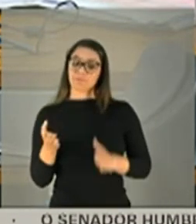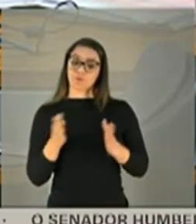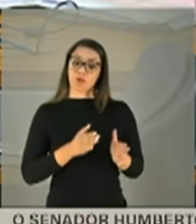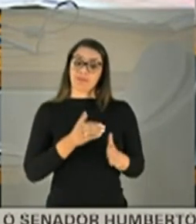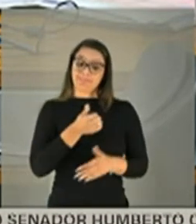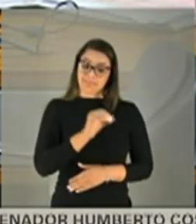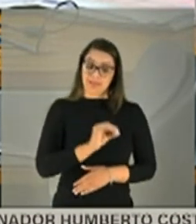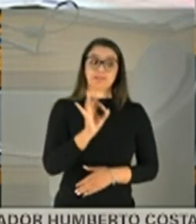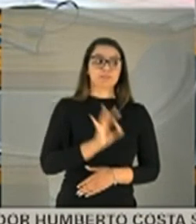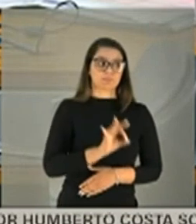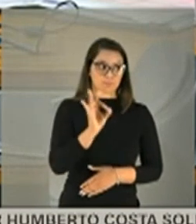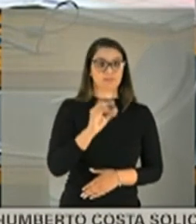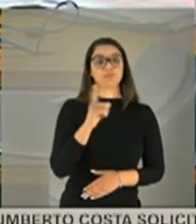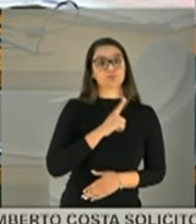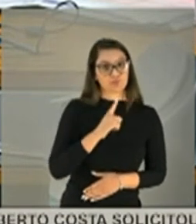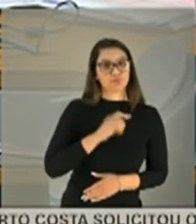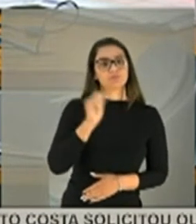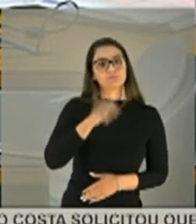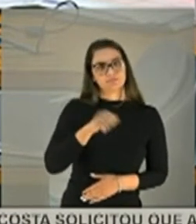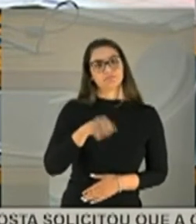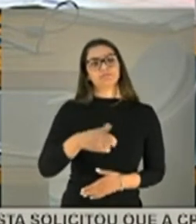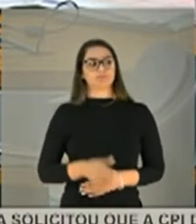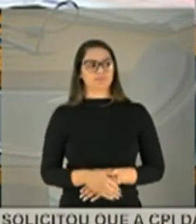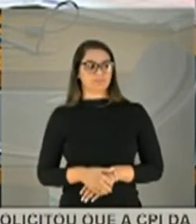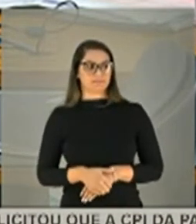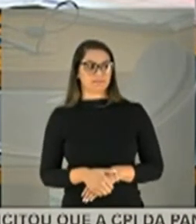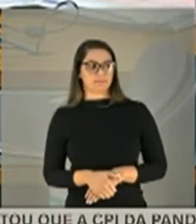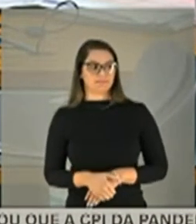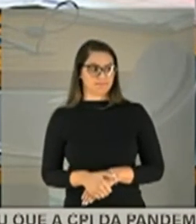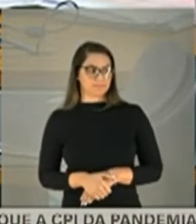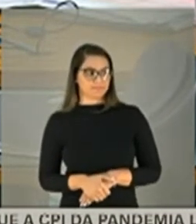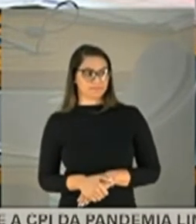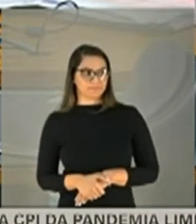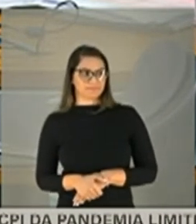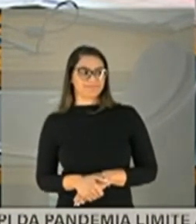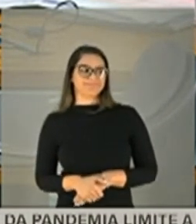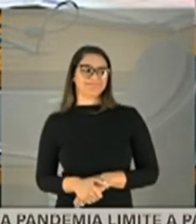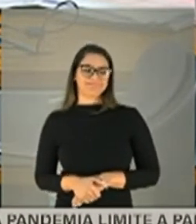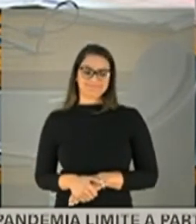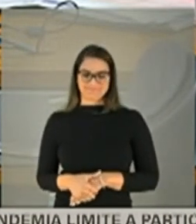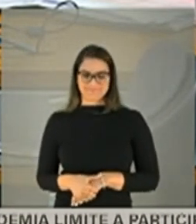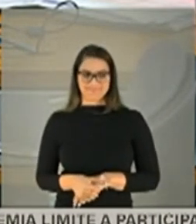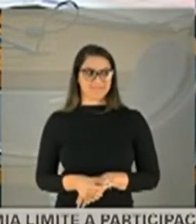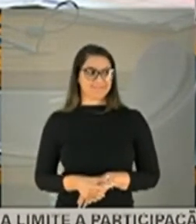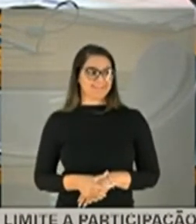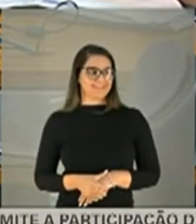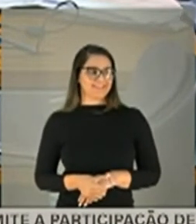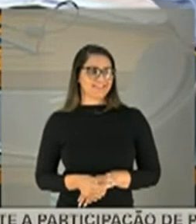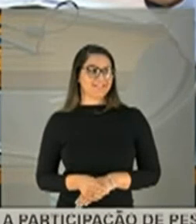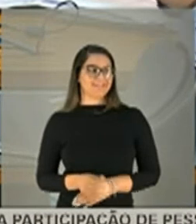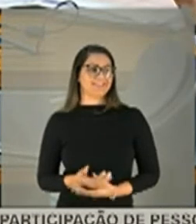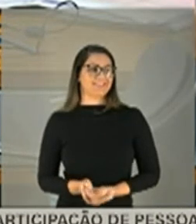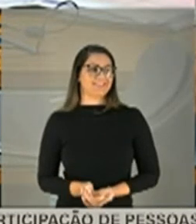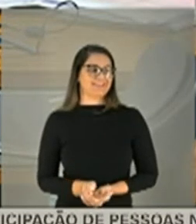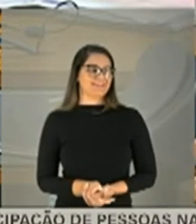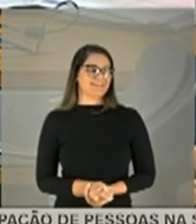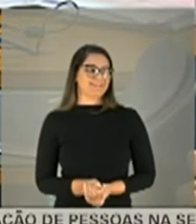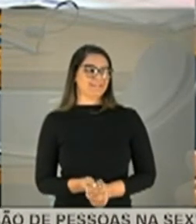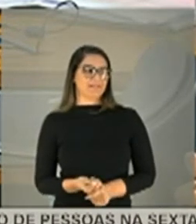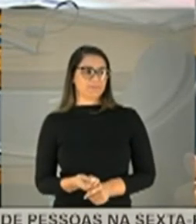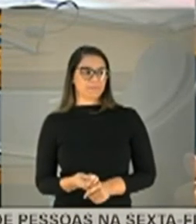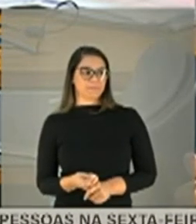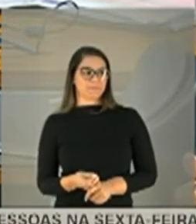eu lhe pergunto exatamente sobre isso, o custo da corrupção no Brasil. Inclusive, a senhora falou de ventiladores mecânicos na